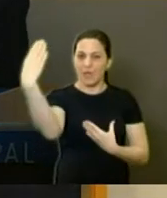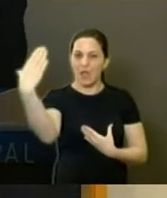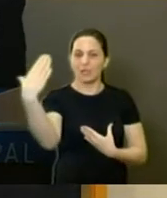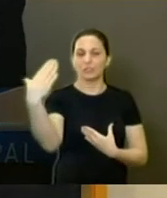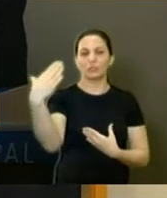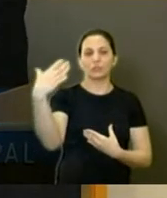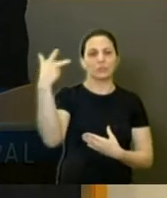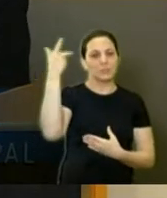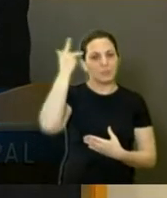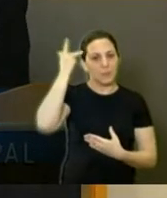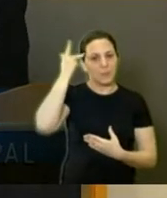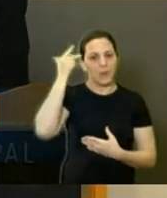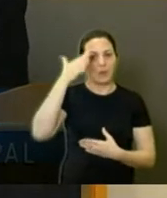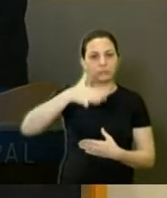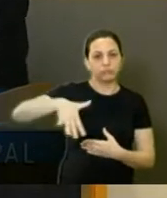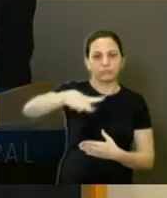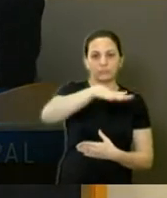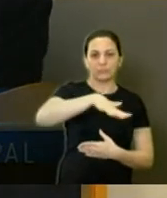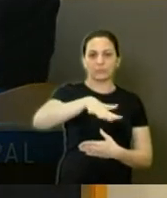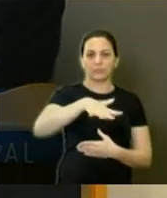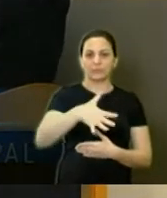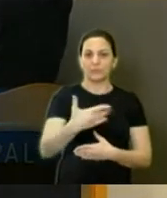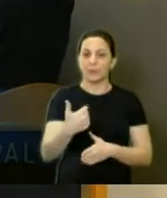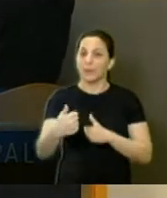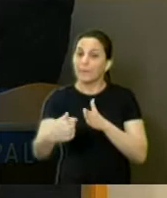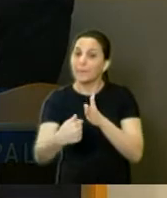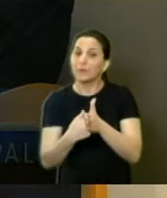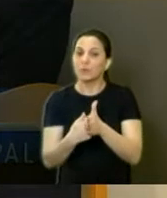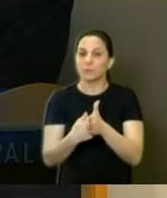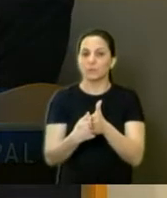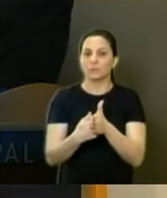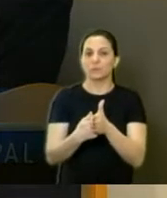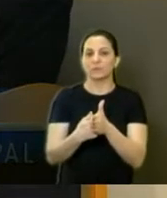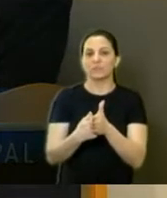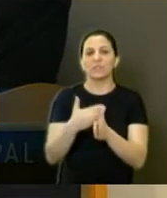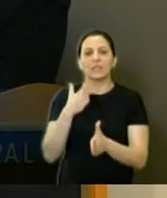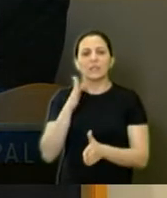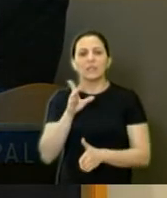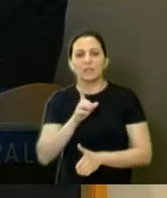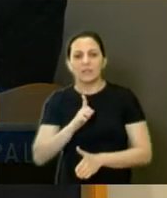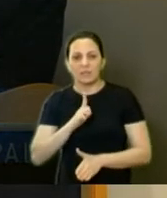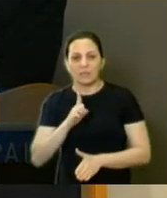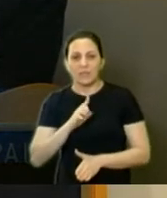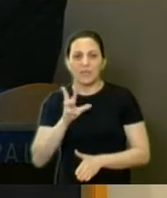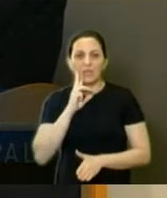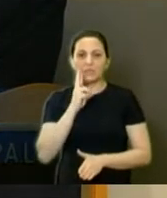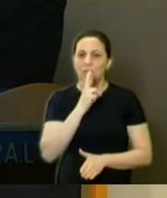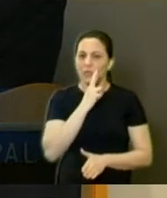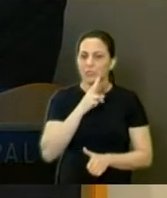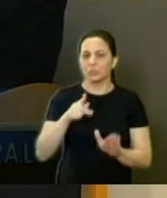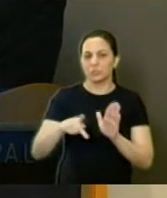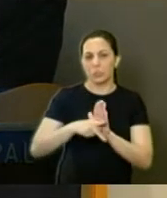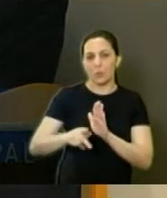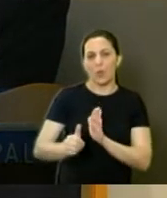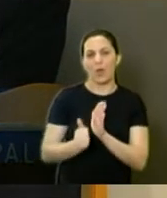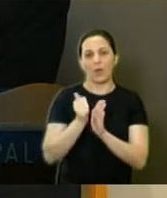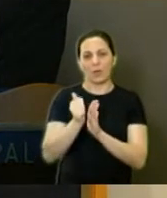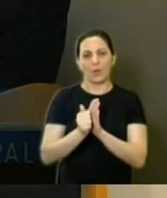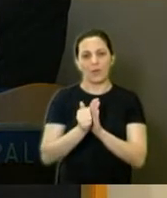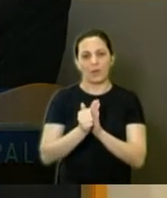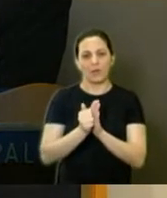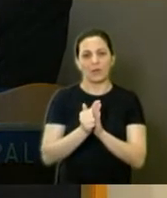regiões, e muitos perguntam, existe esse restaurante ainda em Araraquara, o São